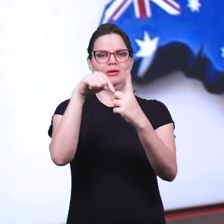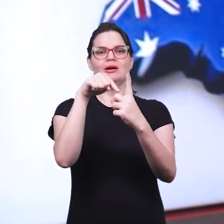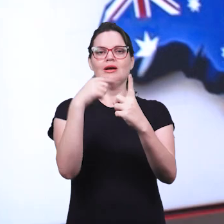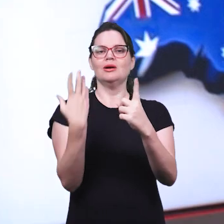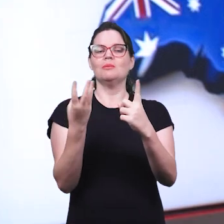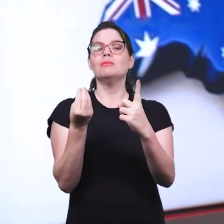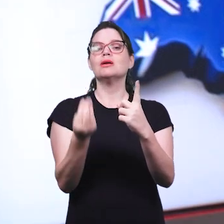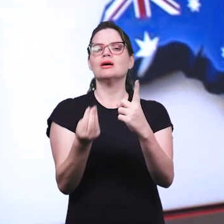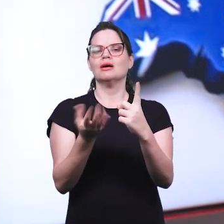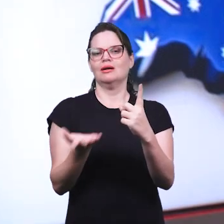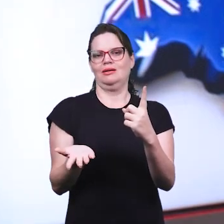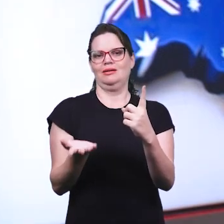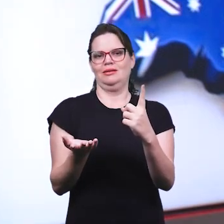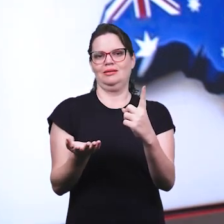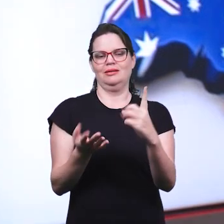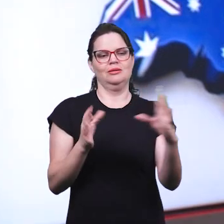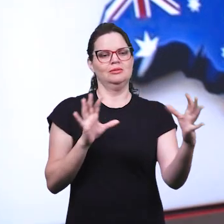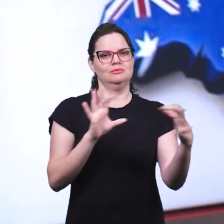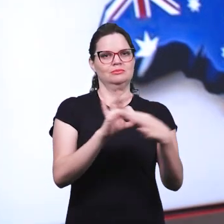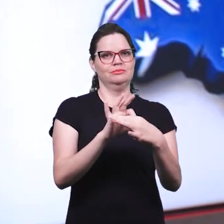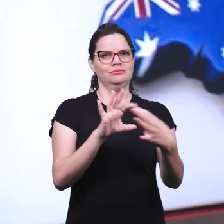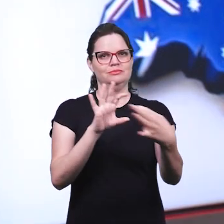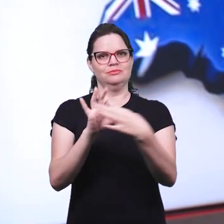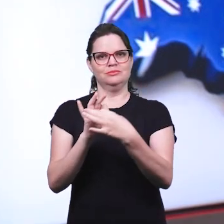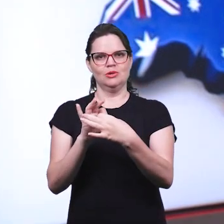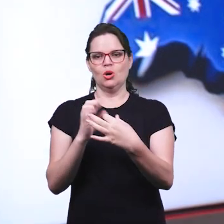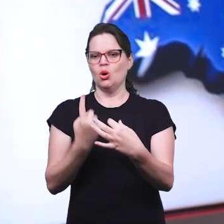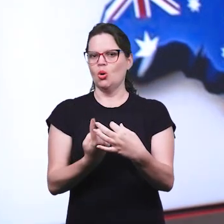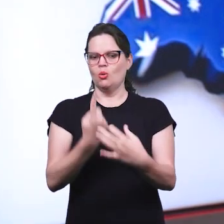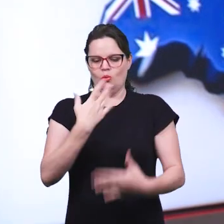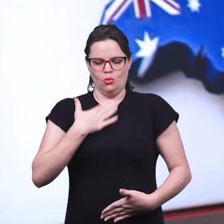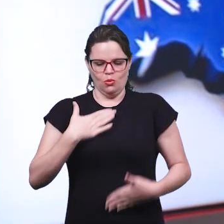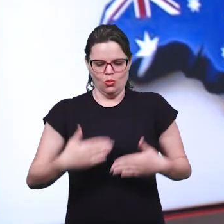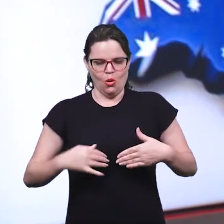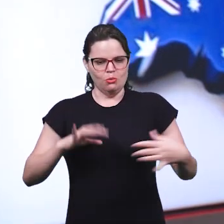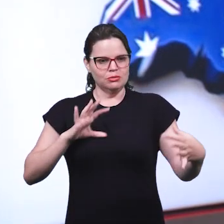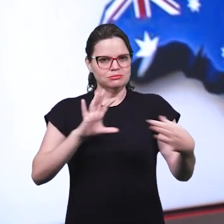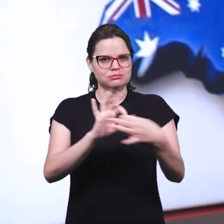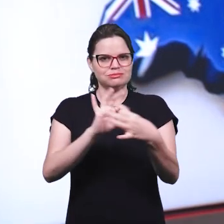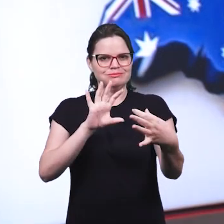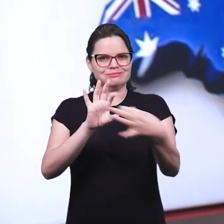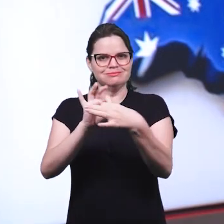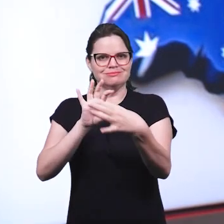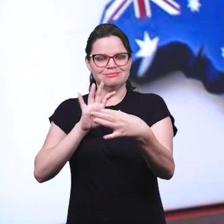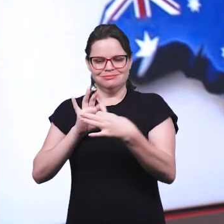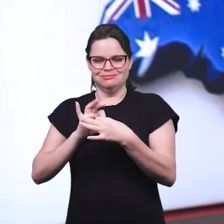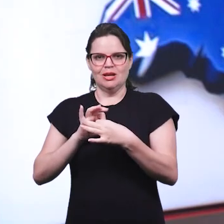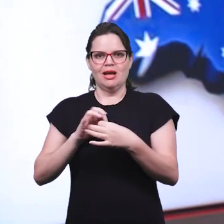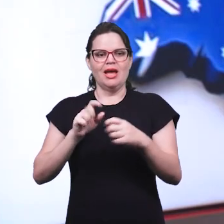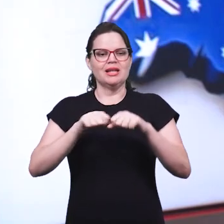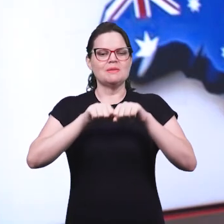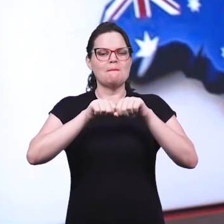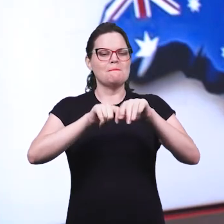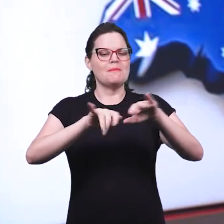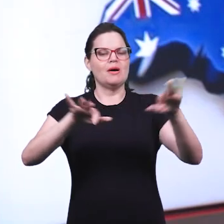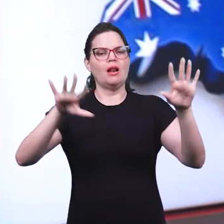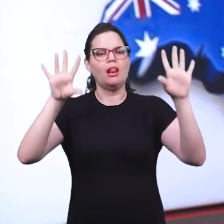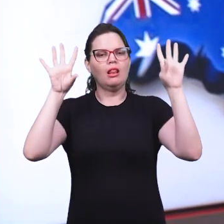também para congregar em um só corpo os filhos de Deus que estavam